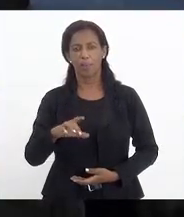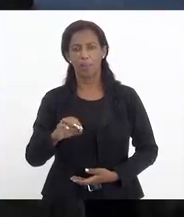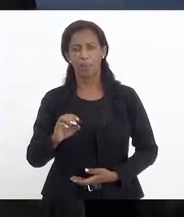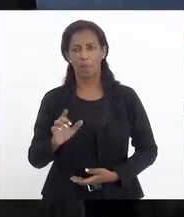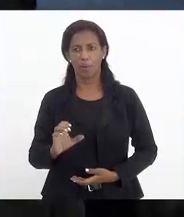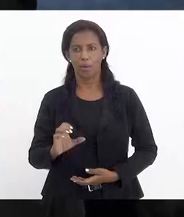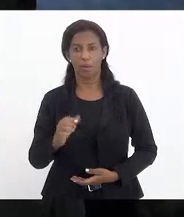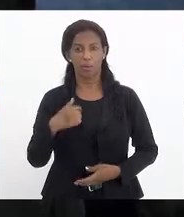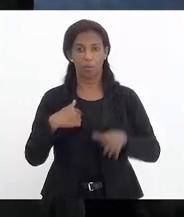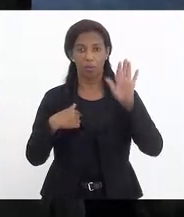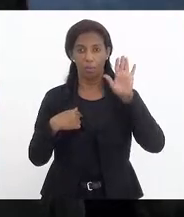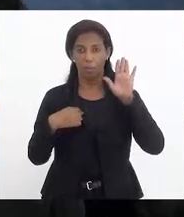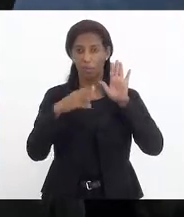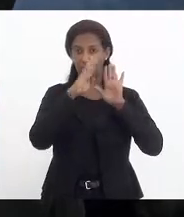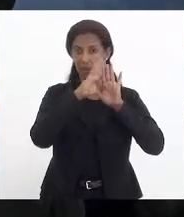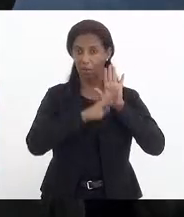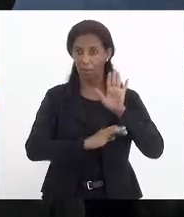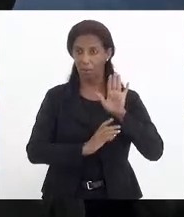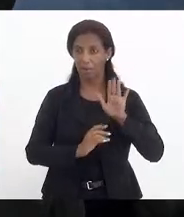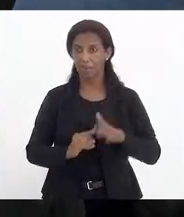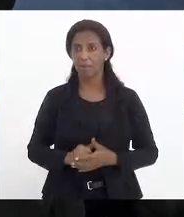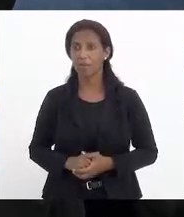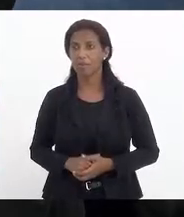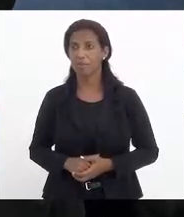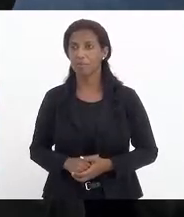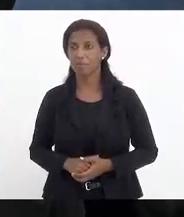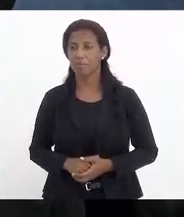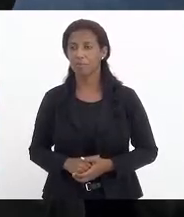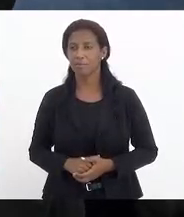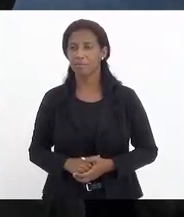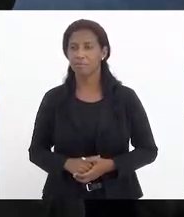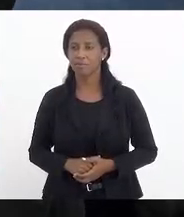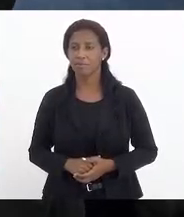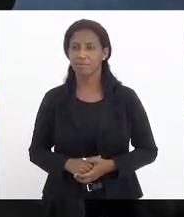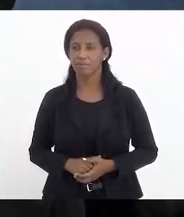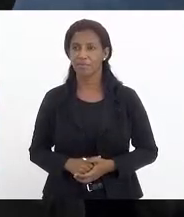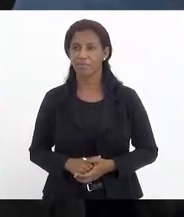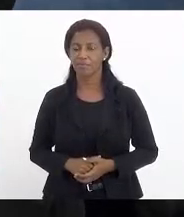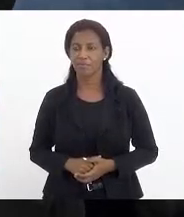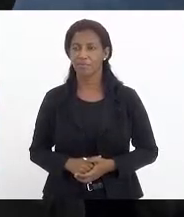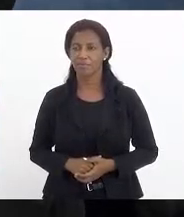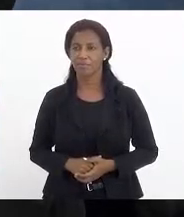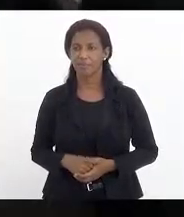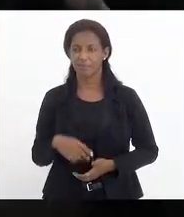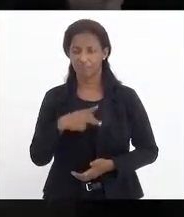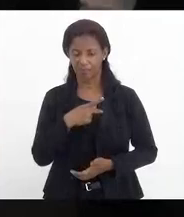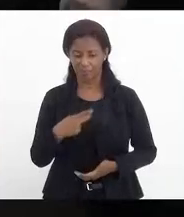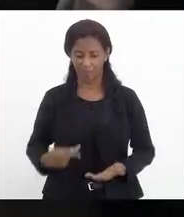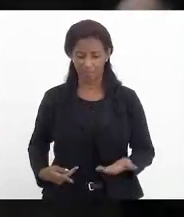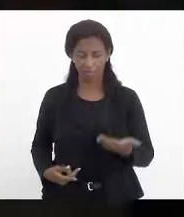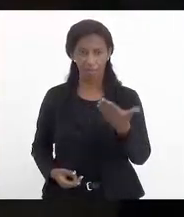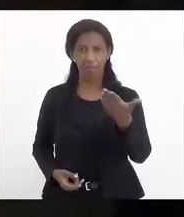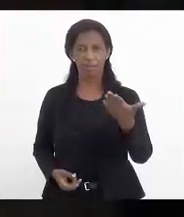Presidente, o meu é pela ordem. O meu é pela ordem, se quiser. Presidente, eu...